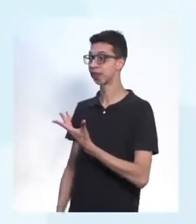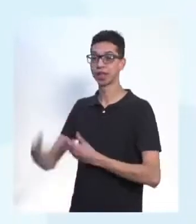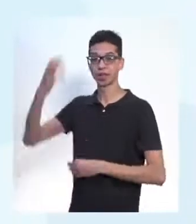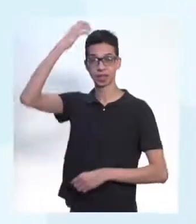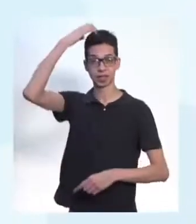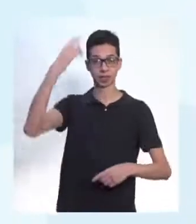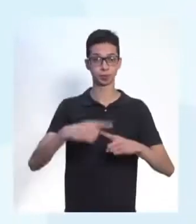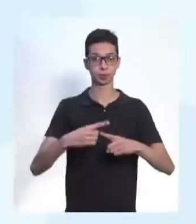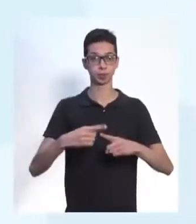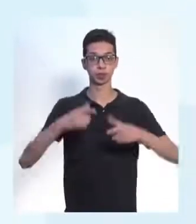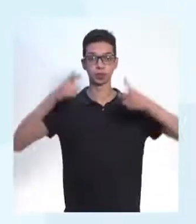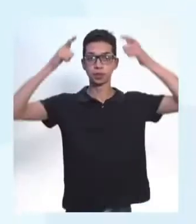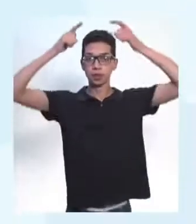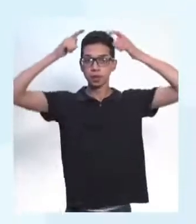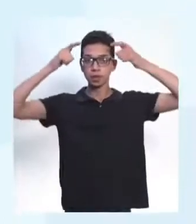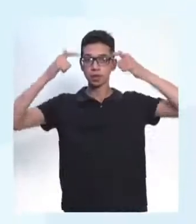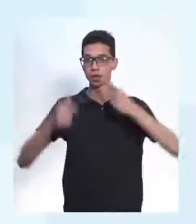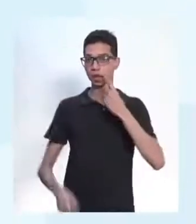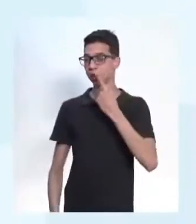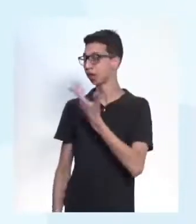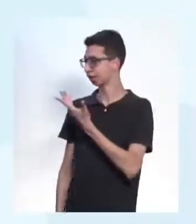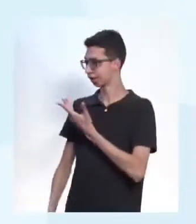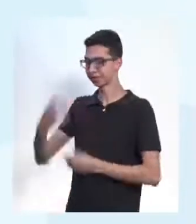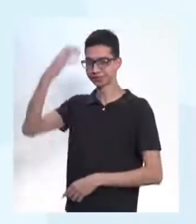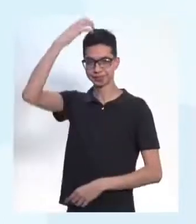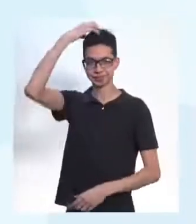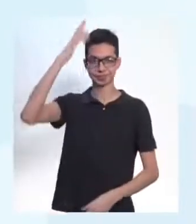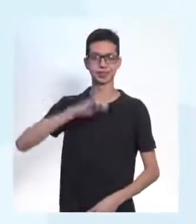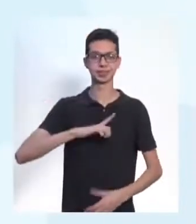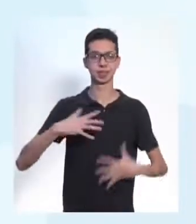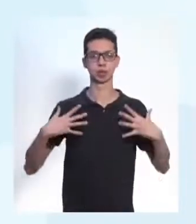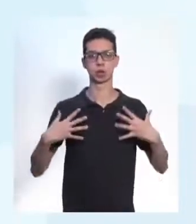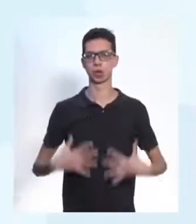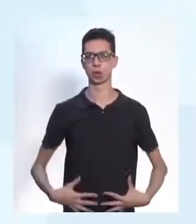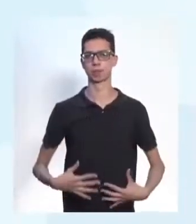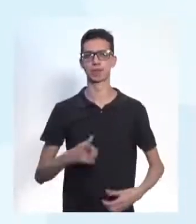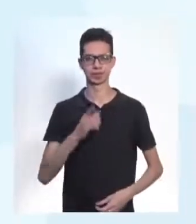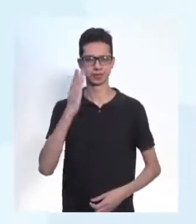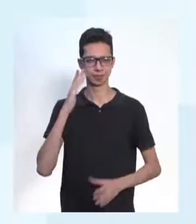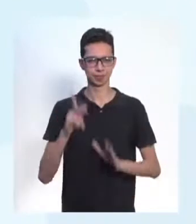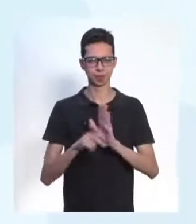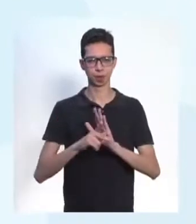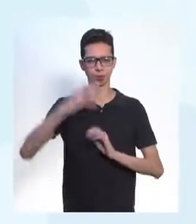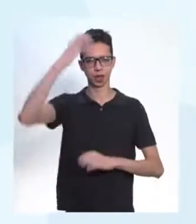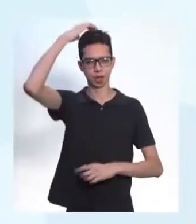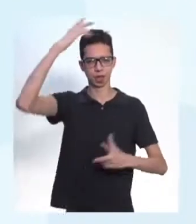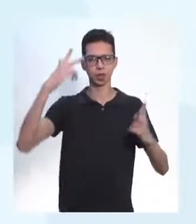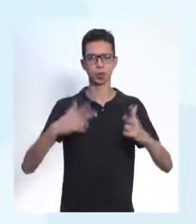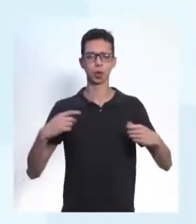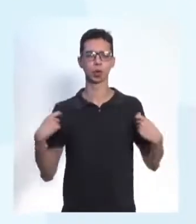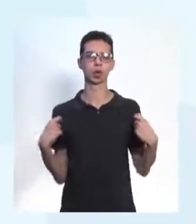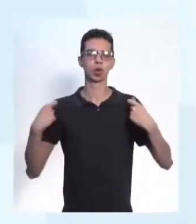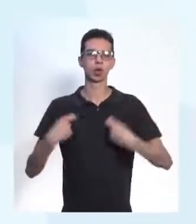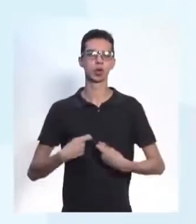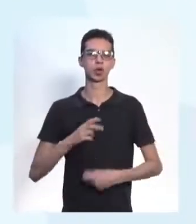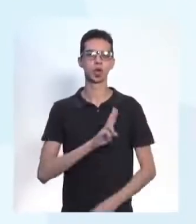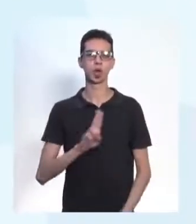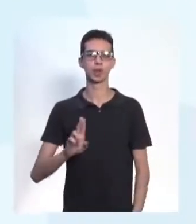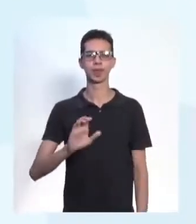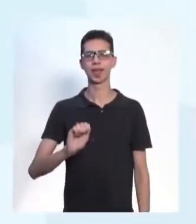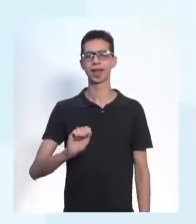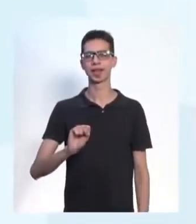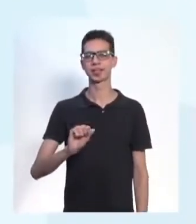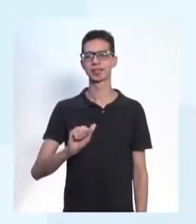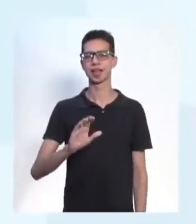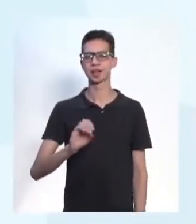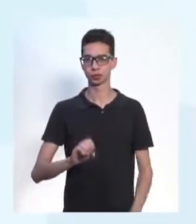aí bem grande, gente. Está com roupa de rei, sabe? Quando coloca-se como é que se chama isso? Um casaco, não é,